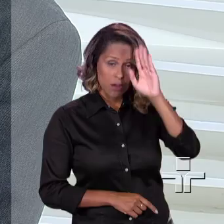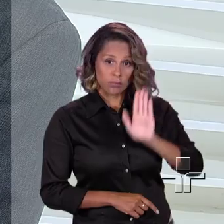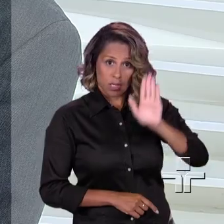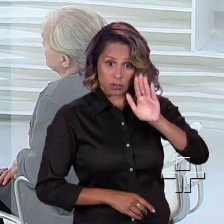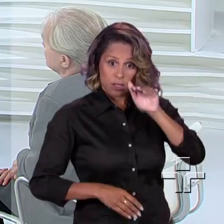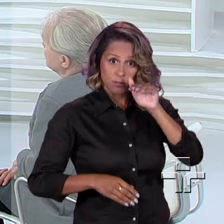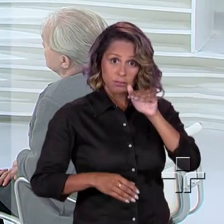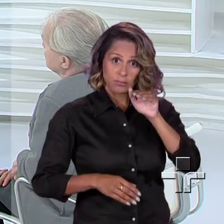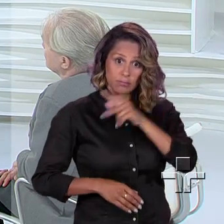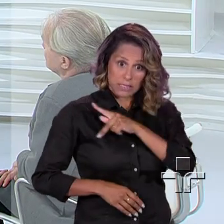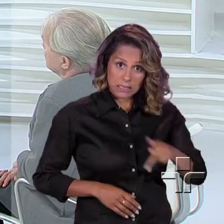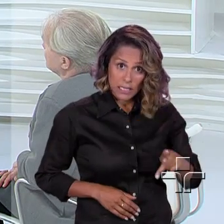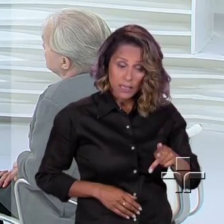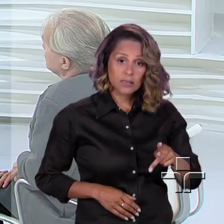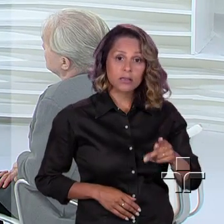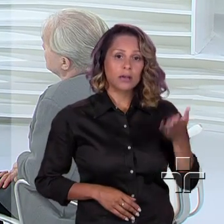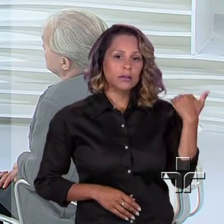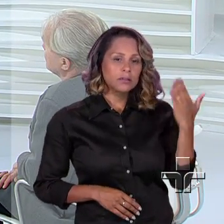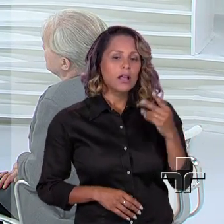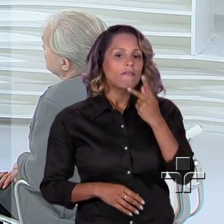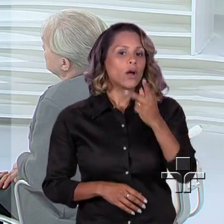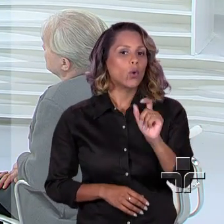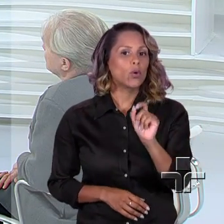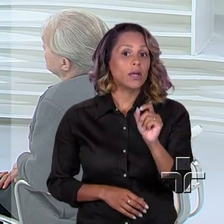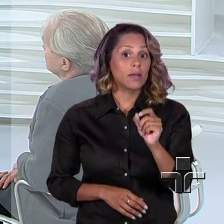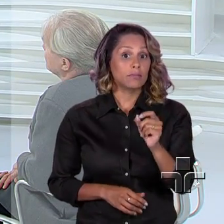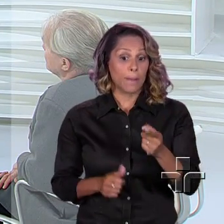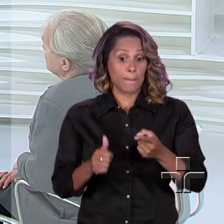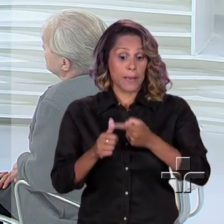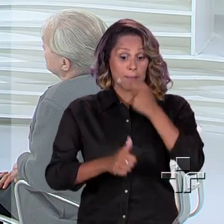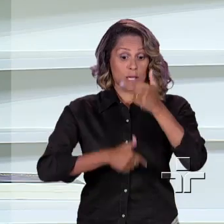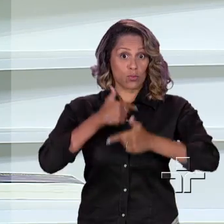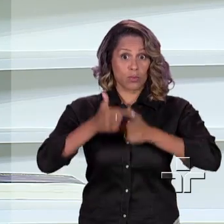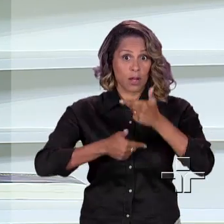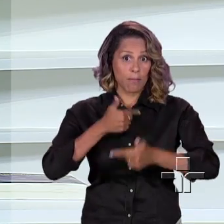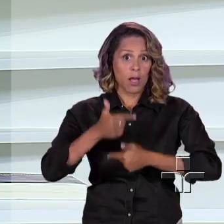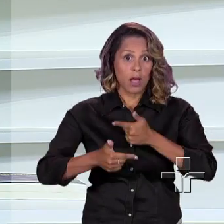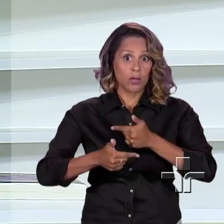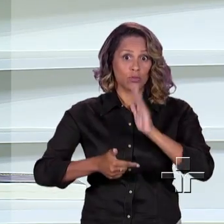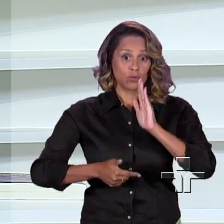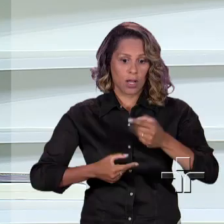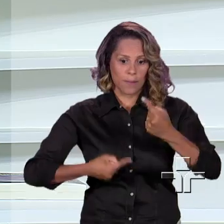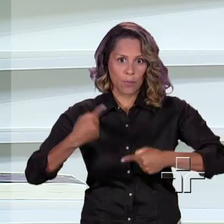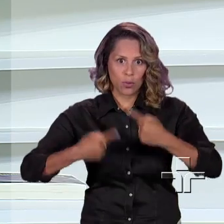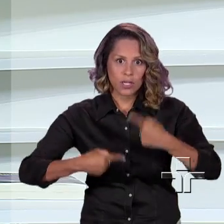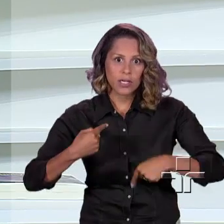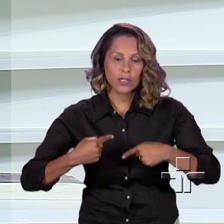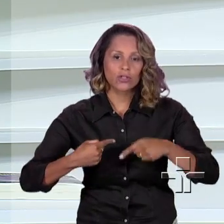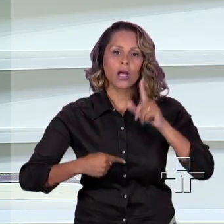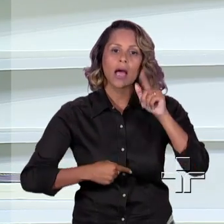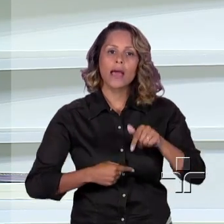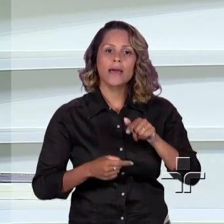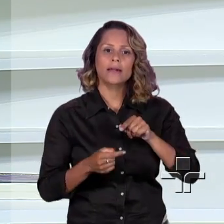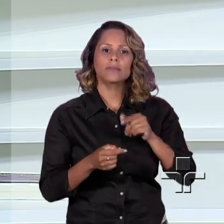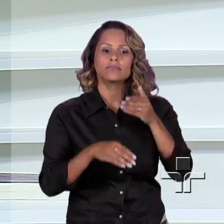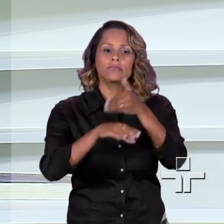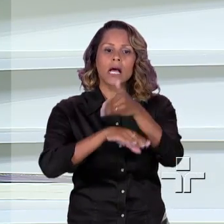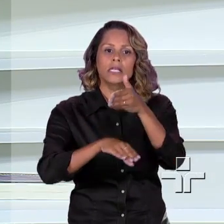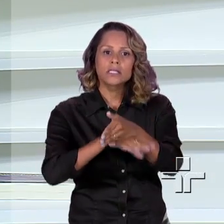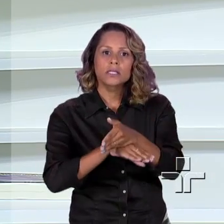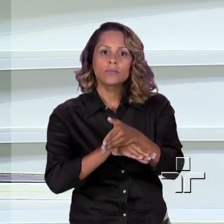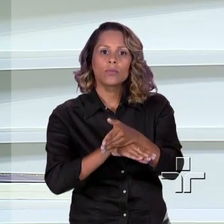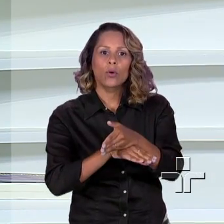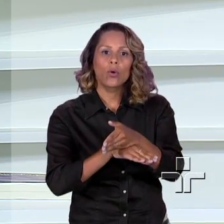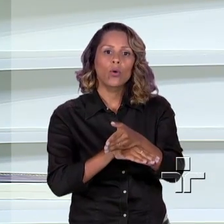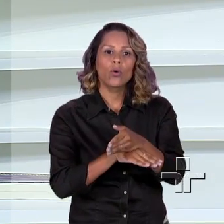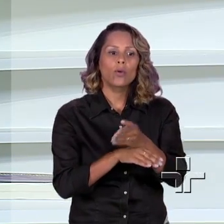primeira atividade política dele foi justamente participar das buscas no Vale do Ribeira ao capitão